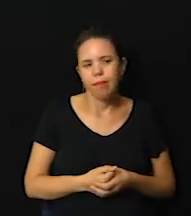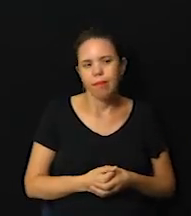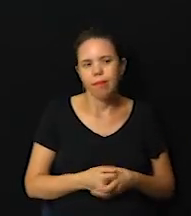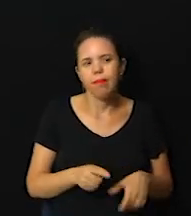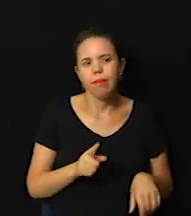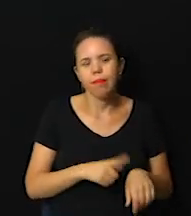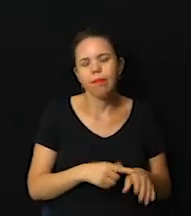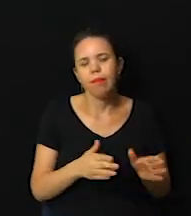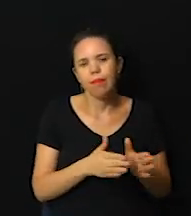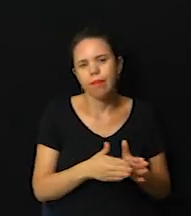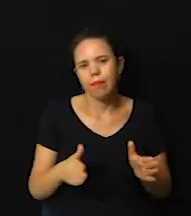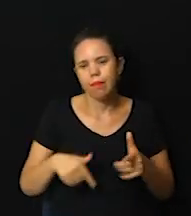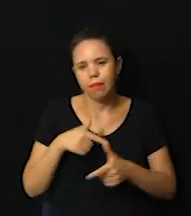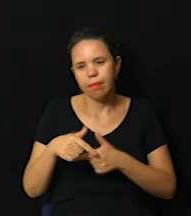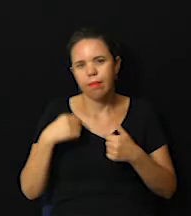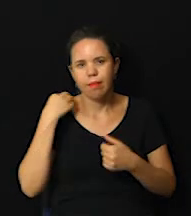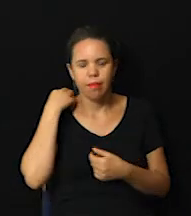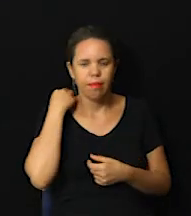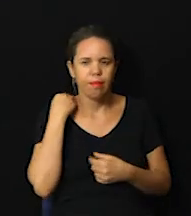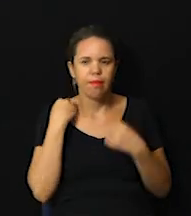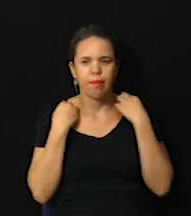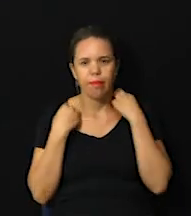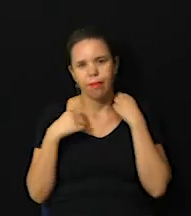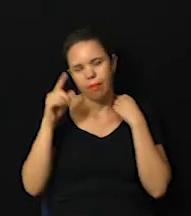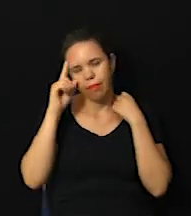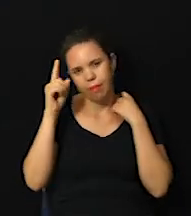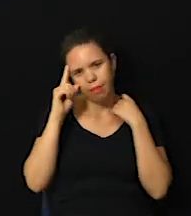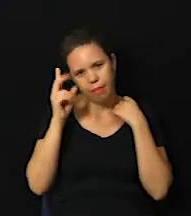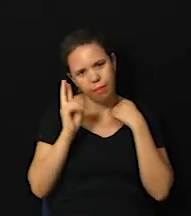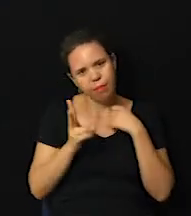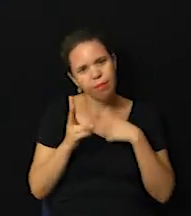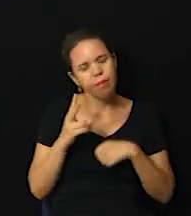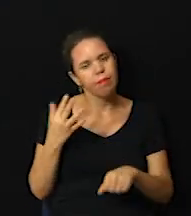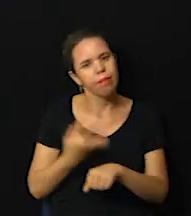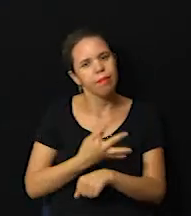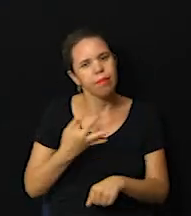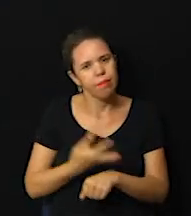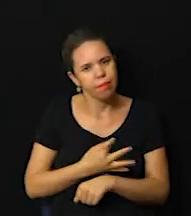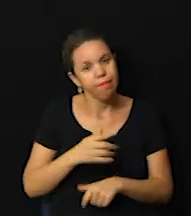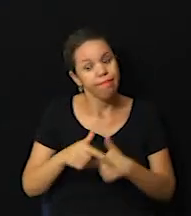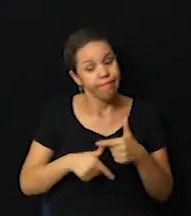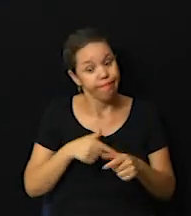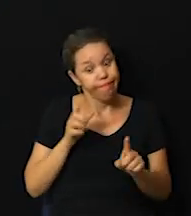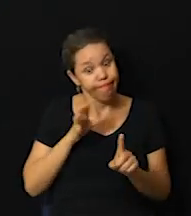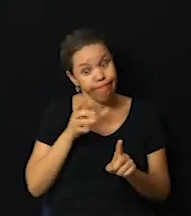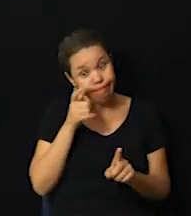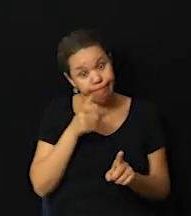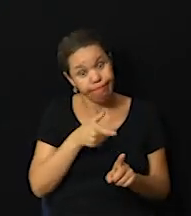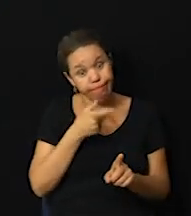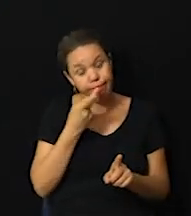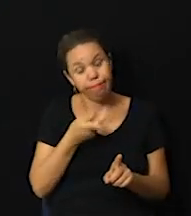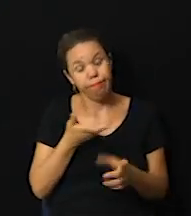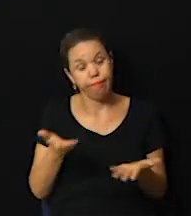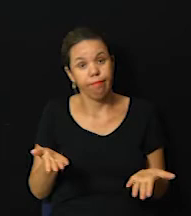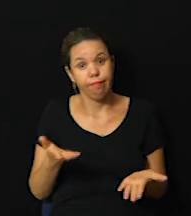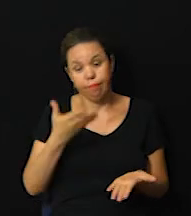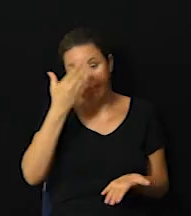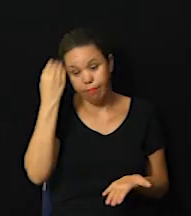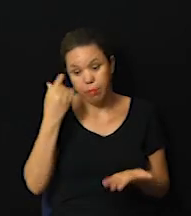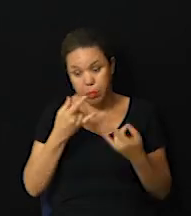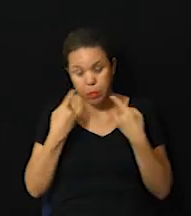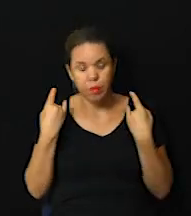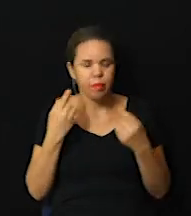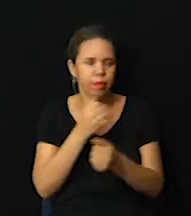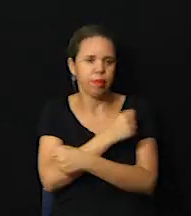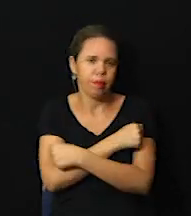mas é um trabalho assim todo dia bem árduo, porque a gente tem que realmente ficar em cima, porque eles esquecem, né? Eles querem